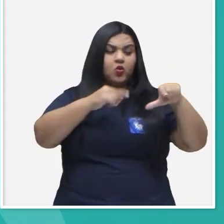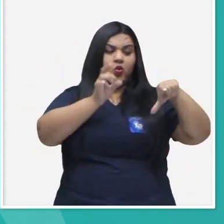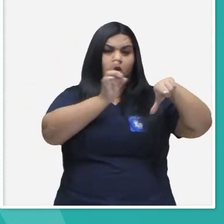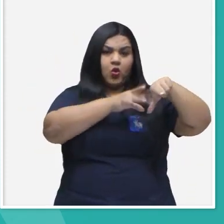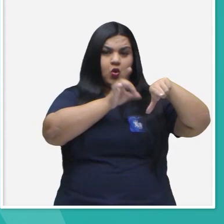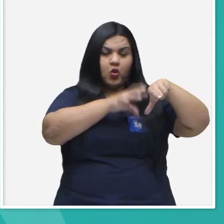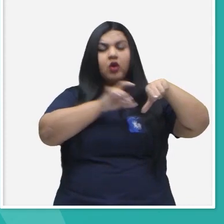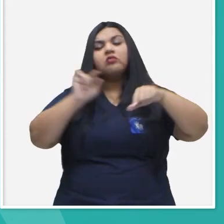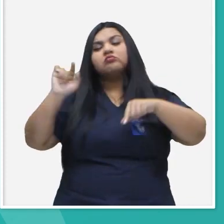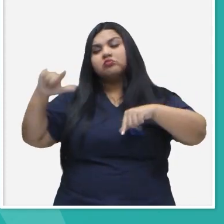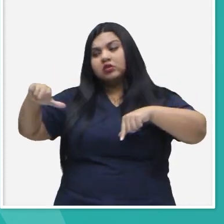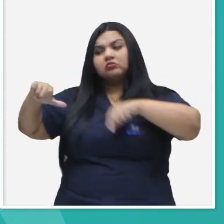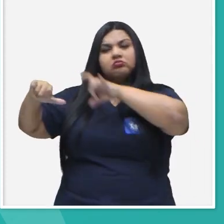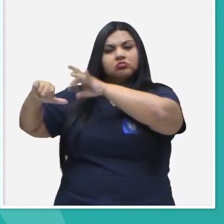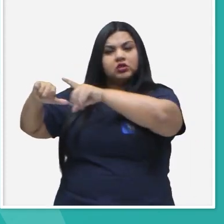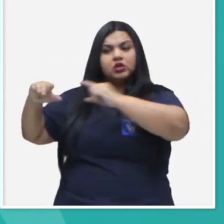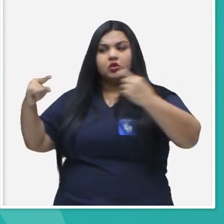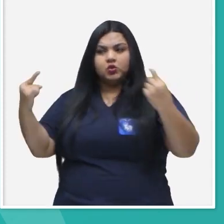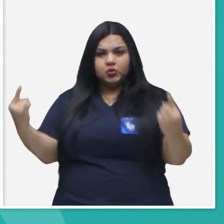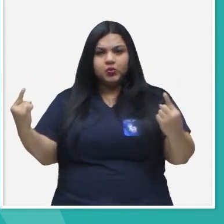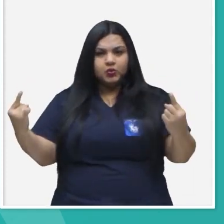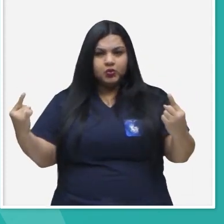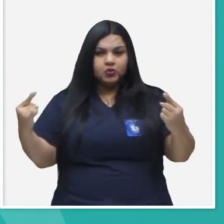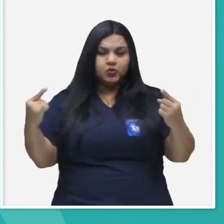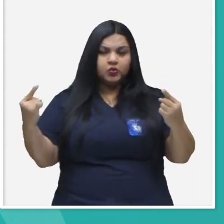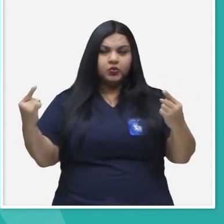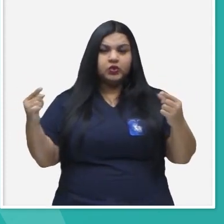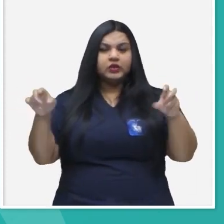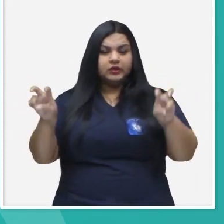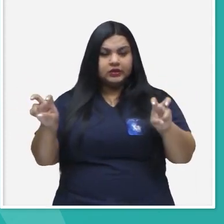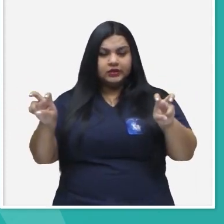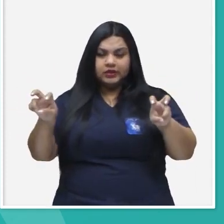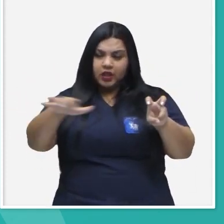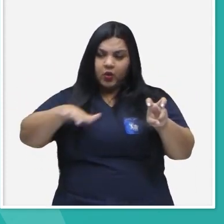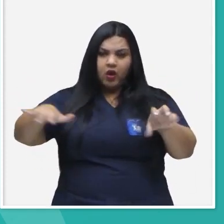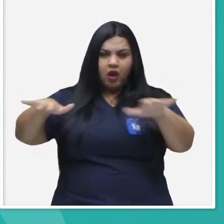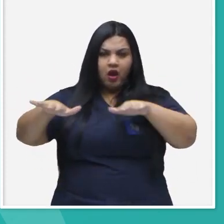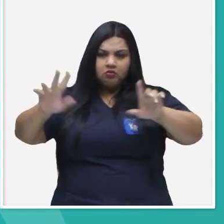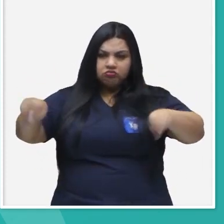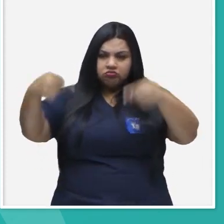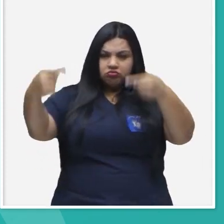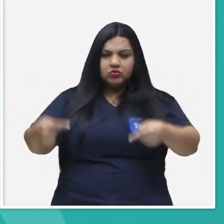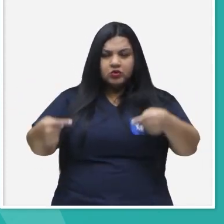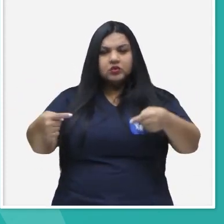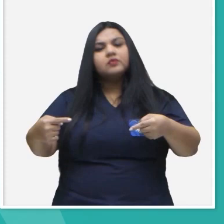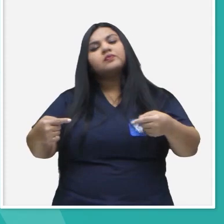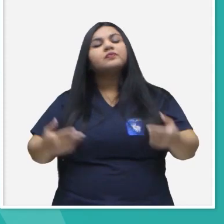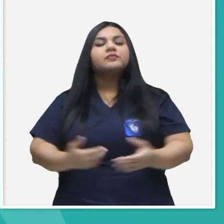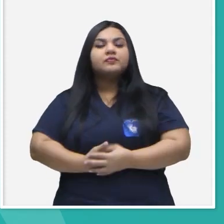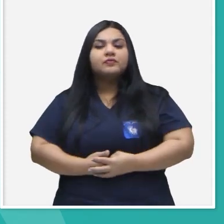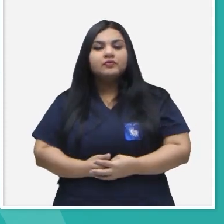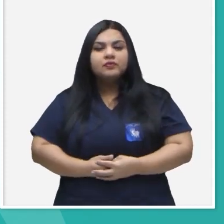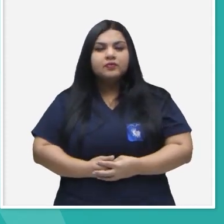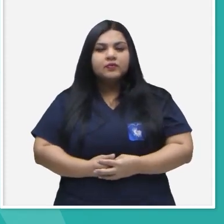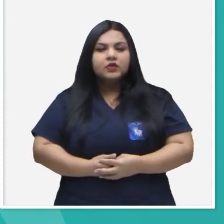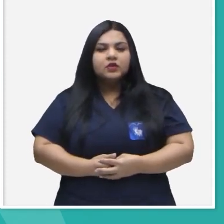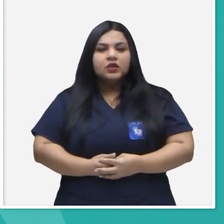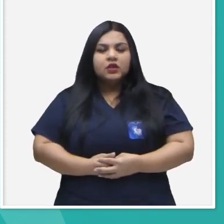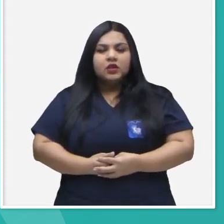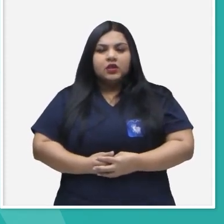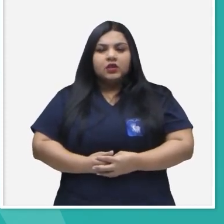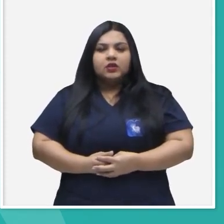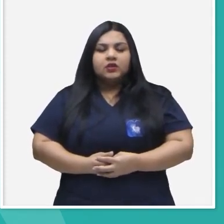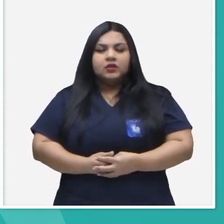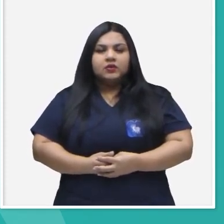em linha, na linha, tá bom? E o handebol foi criado por Carl Schellens. Vamos